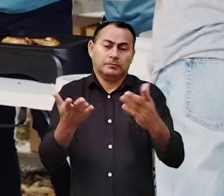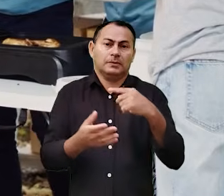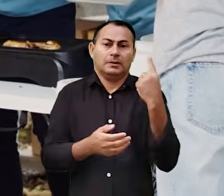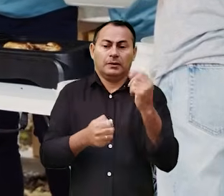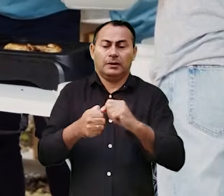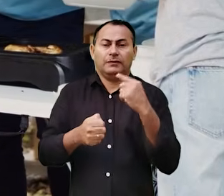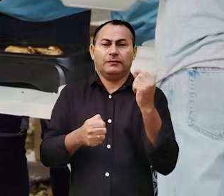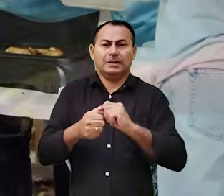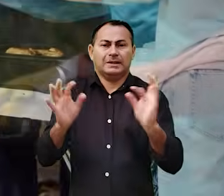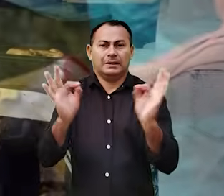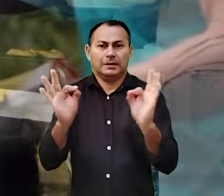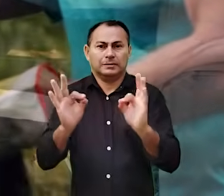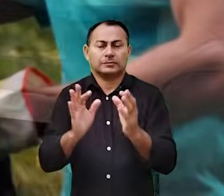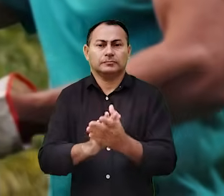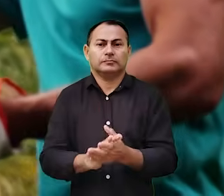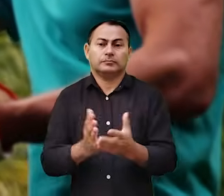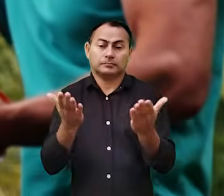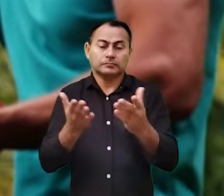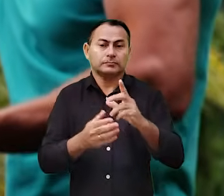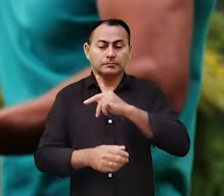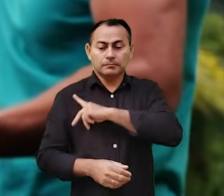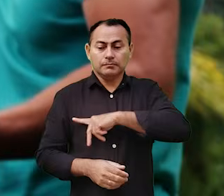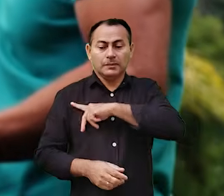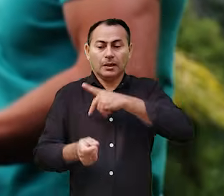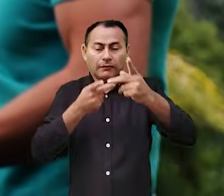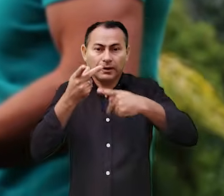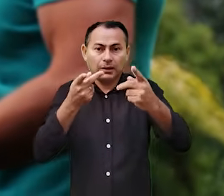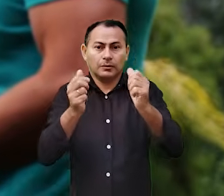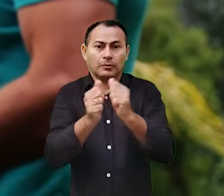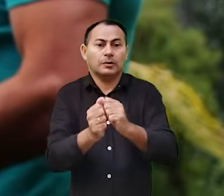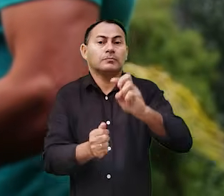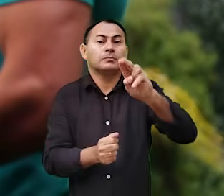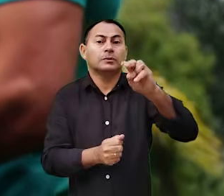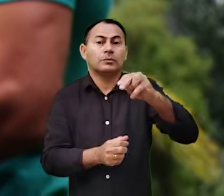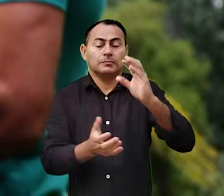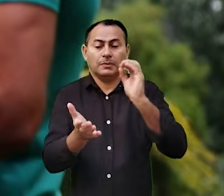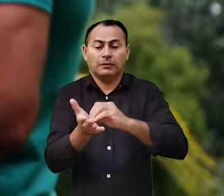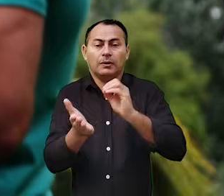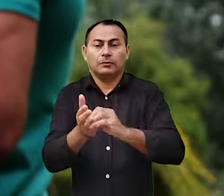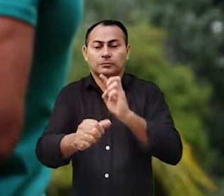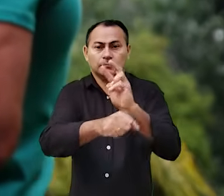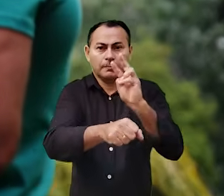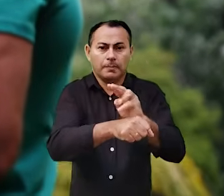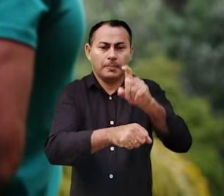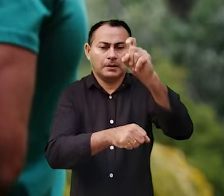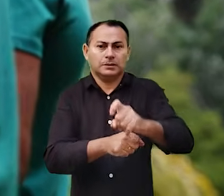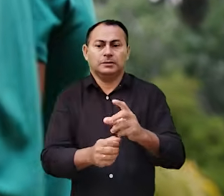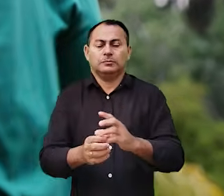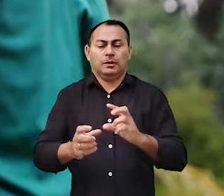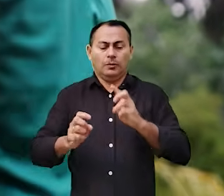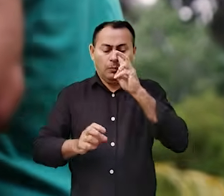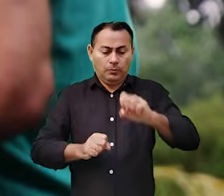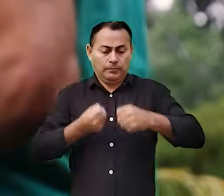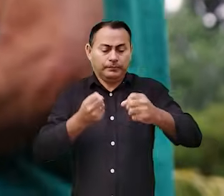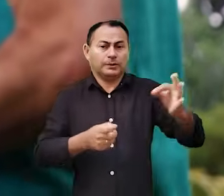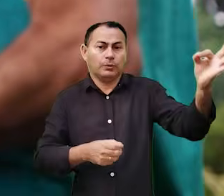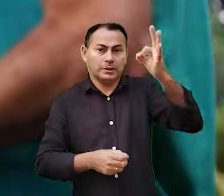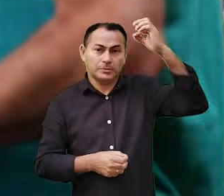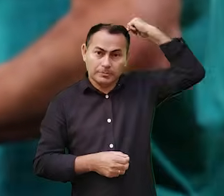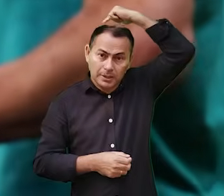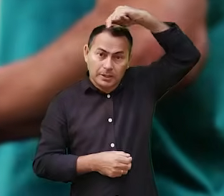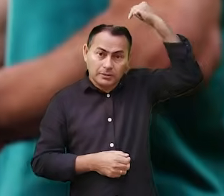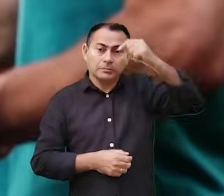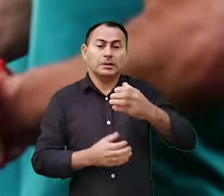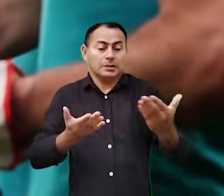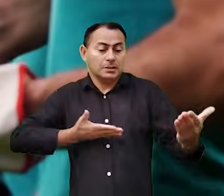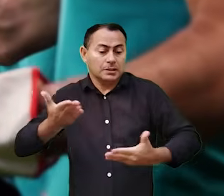e acabamos não fazendo nada. Foi isso que Paulo quis dizer com nunca lhes falte o zelo, sejam fervorosos no